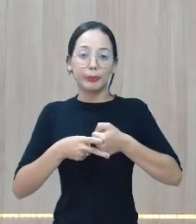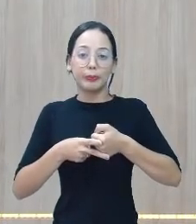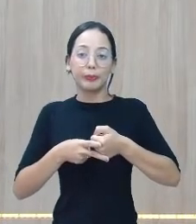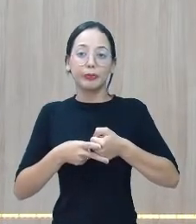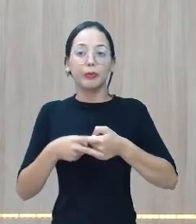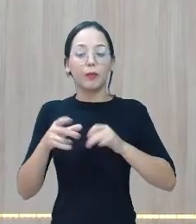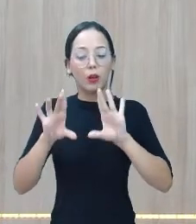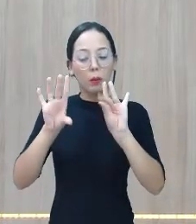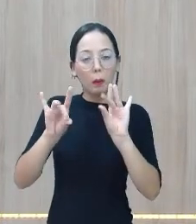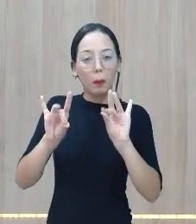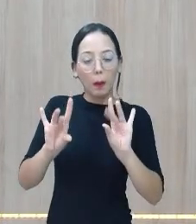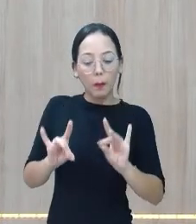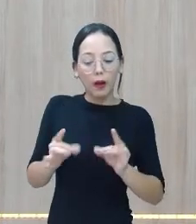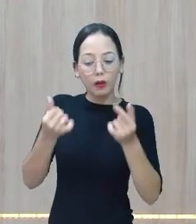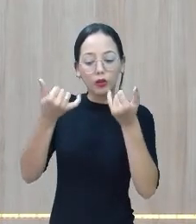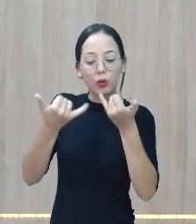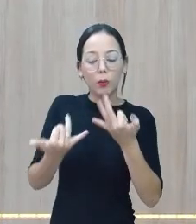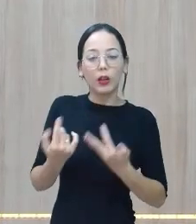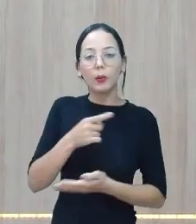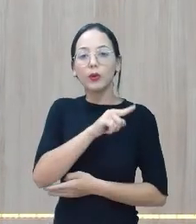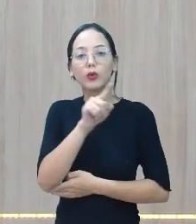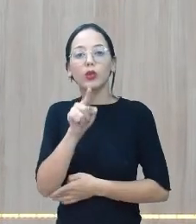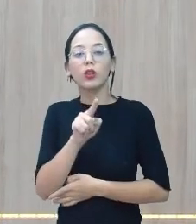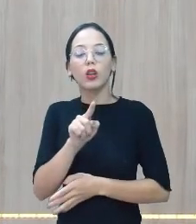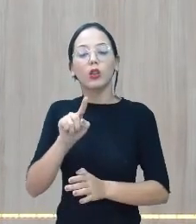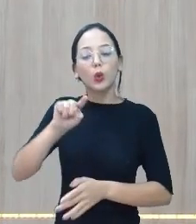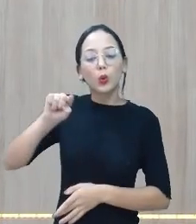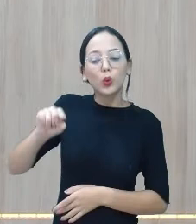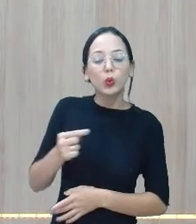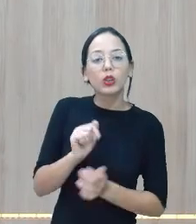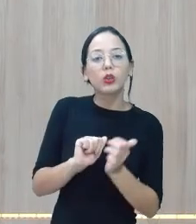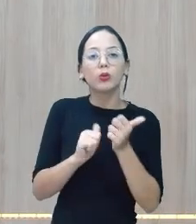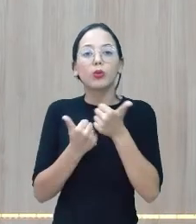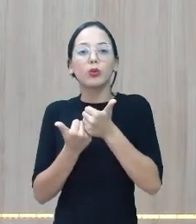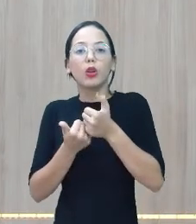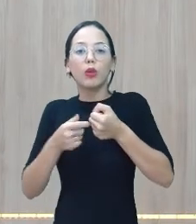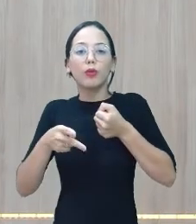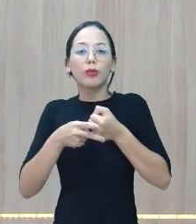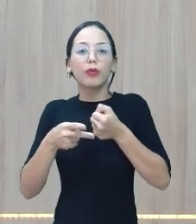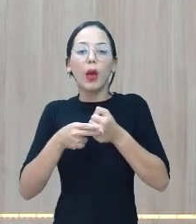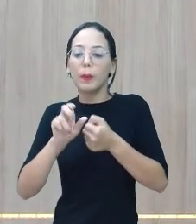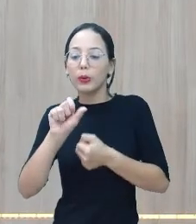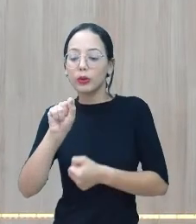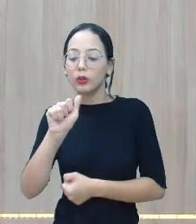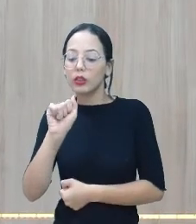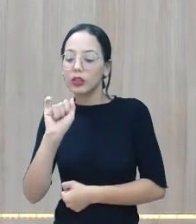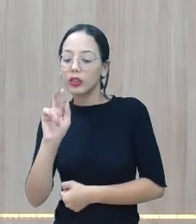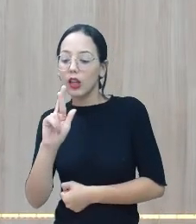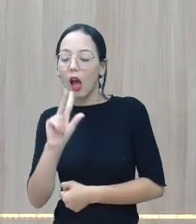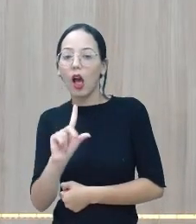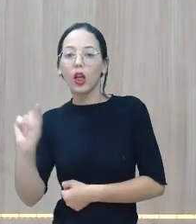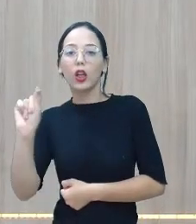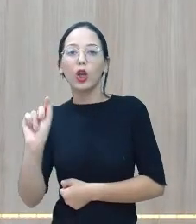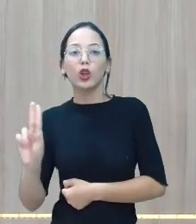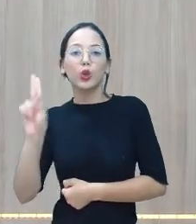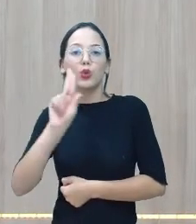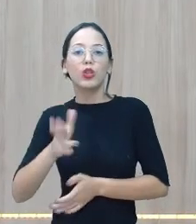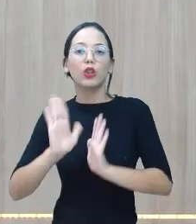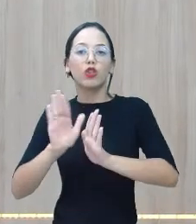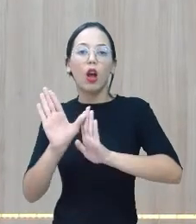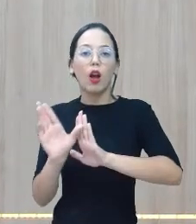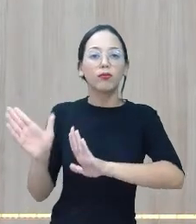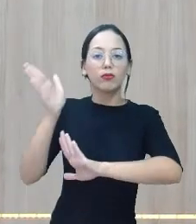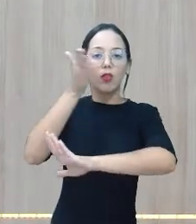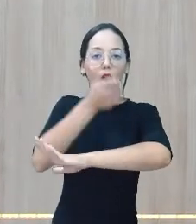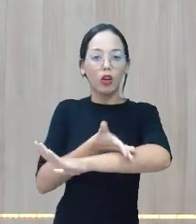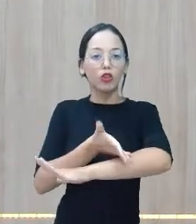aqui detalhado para vocês, não é? Esta vírgula está substituindo o verbo sair, que foi utilizado na oração anterior, não é? Se